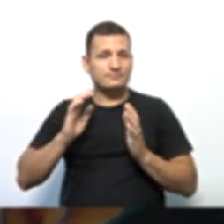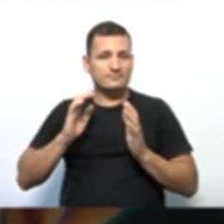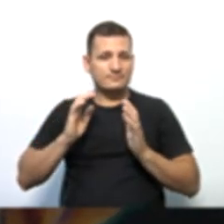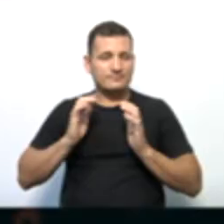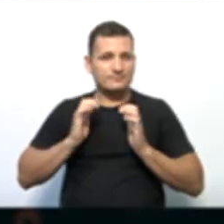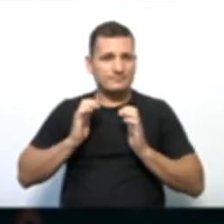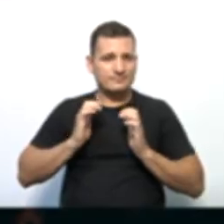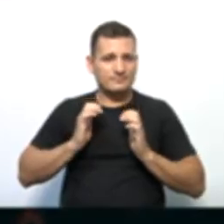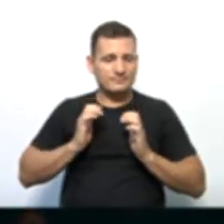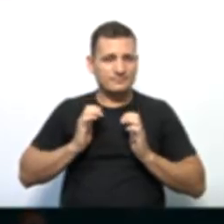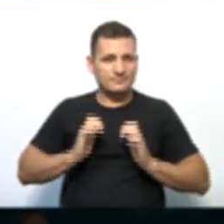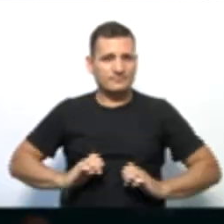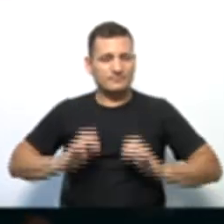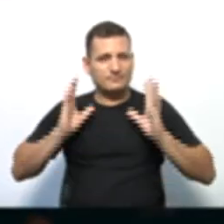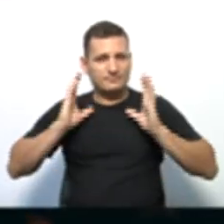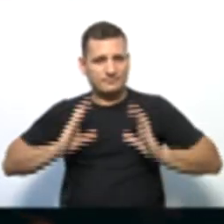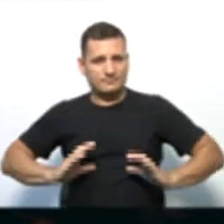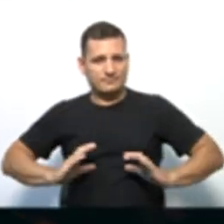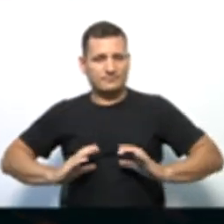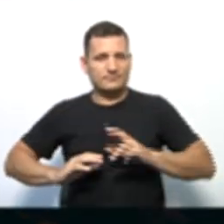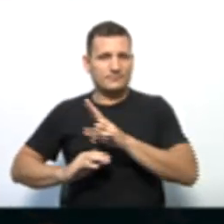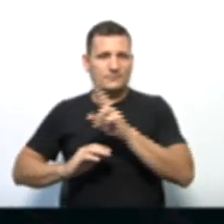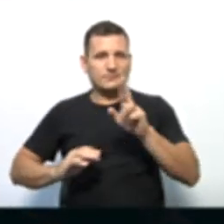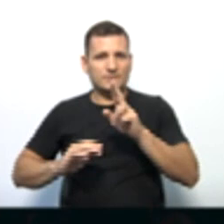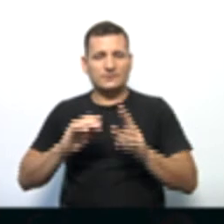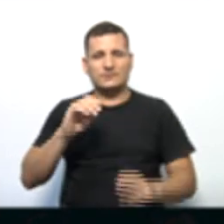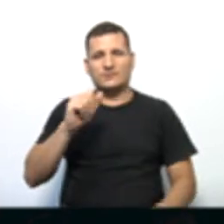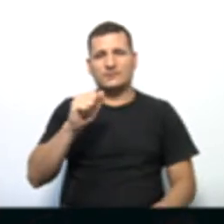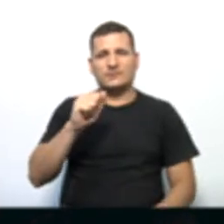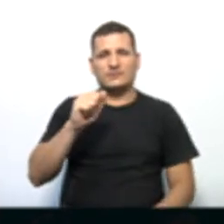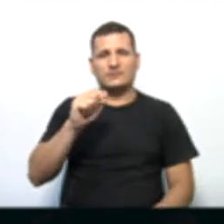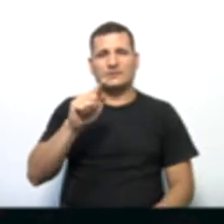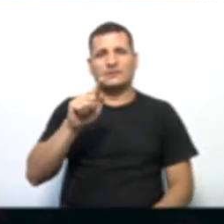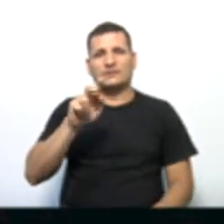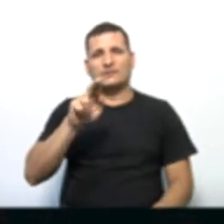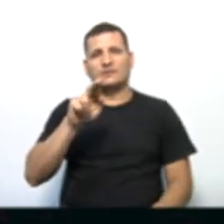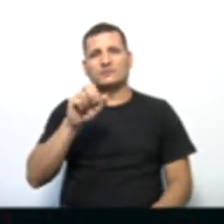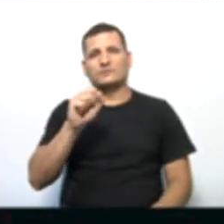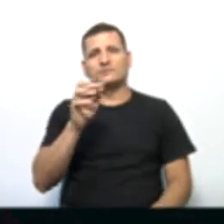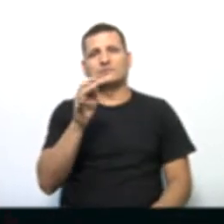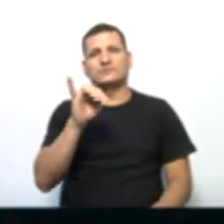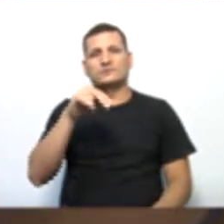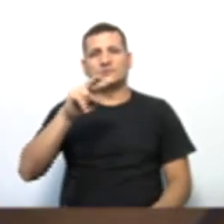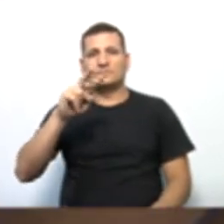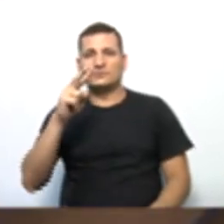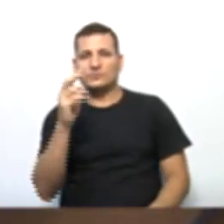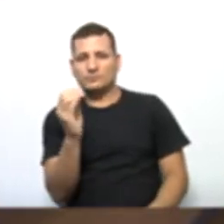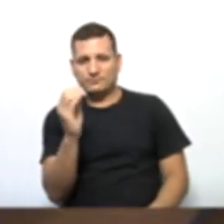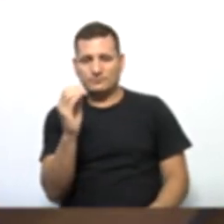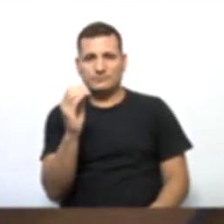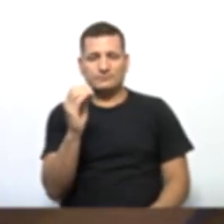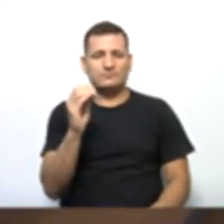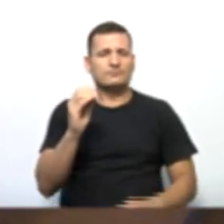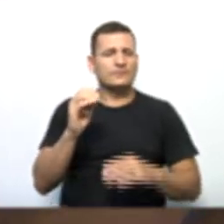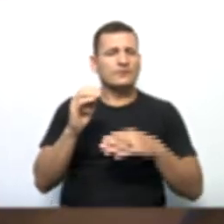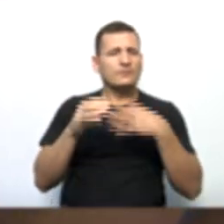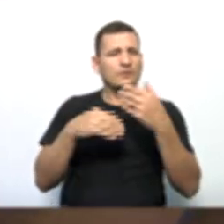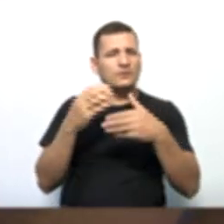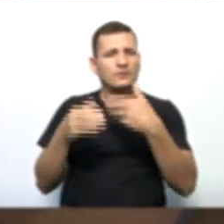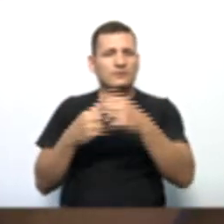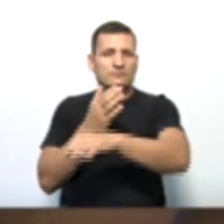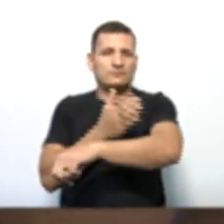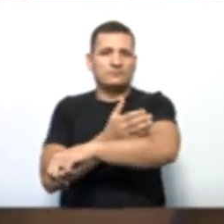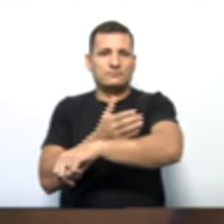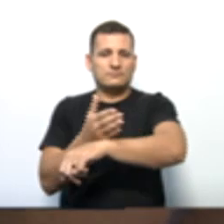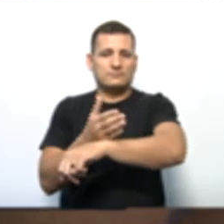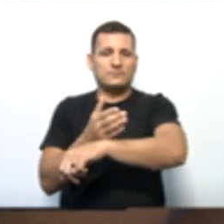e de conduzir a existência dessa época chama-se Agostinho de Hipona, ou Santo Agostinho, que depois, do final da Idade Média, terá